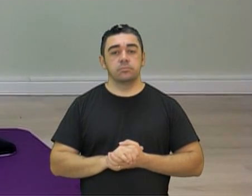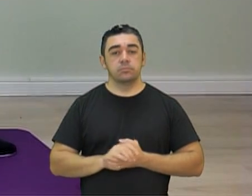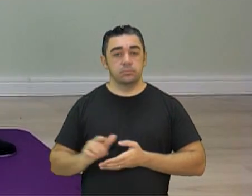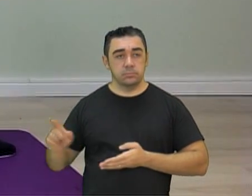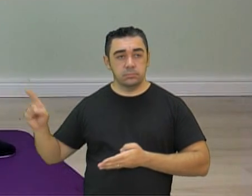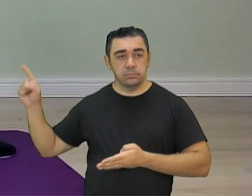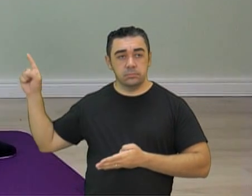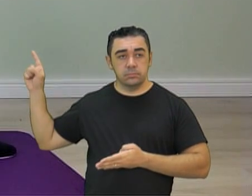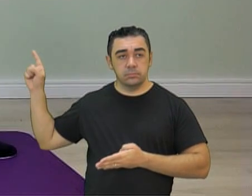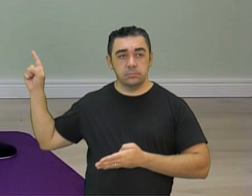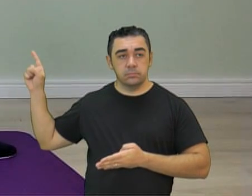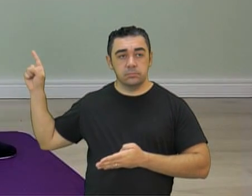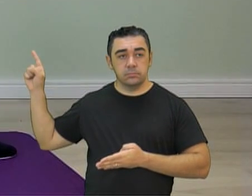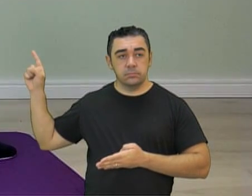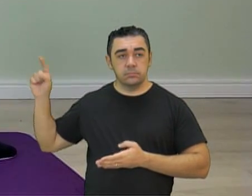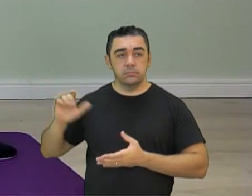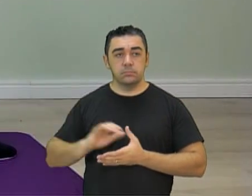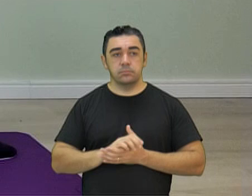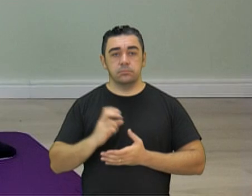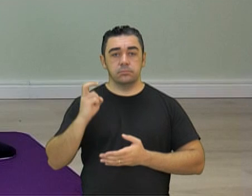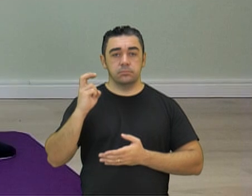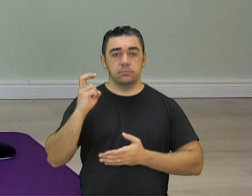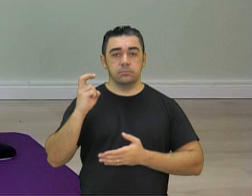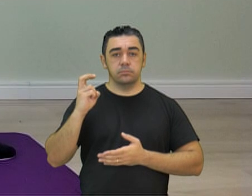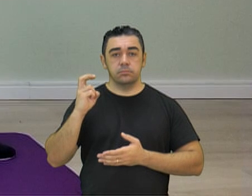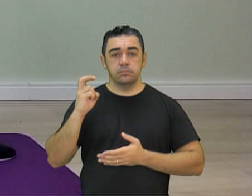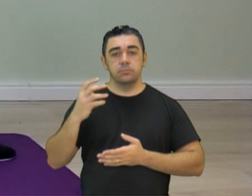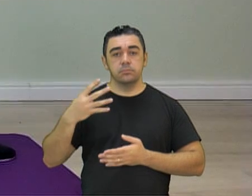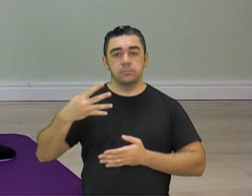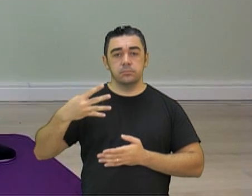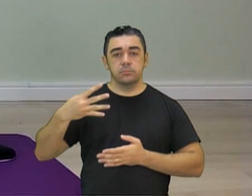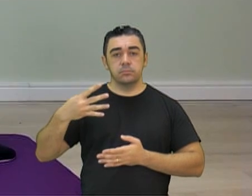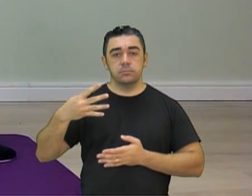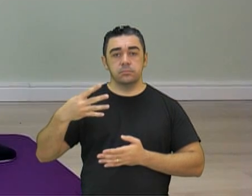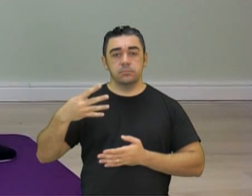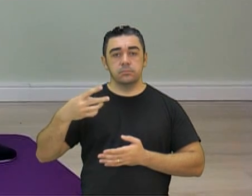Isso. 5, 4,